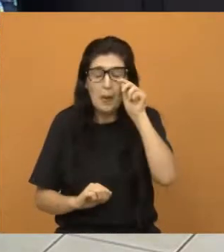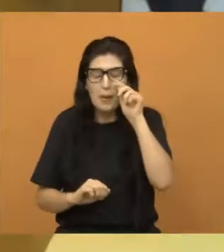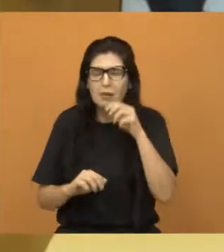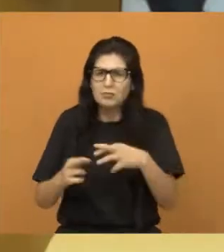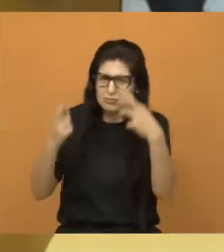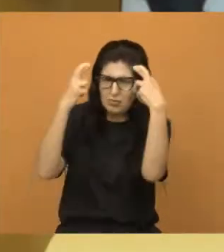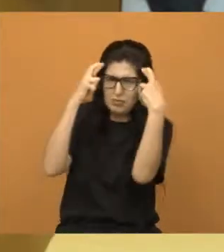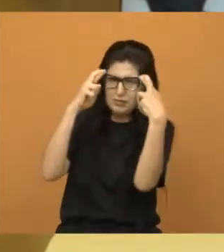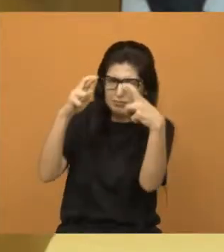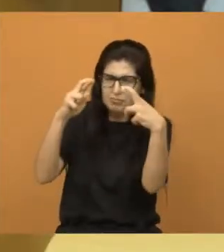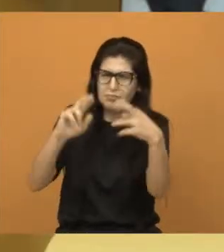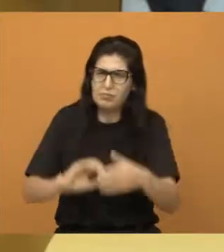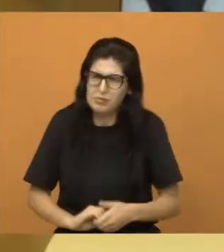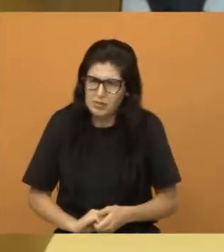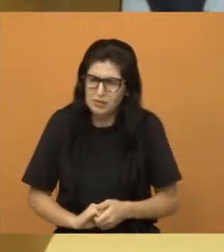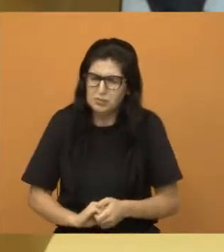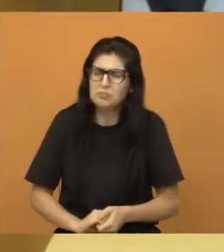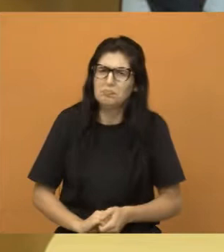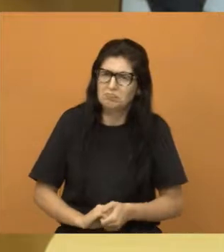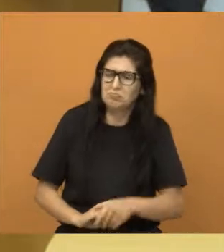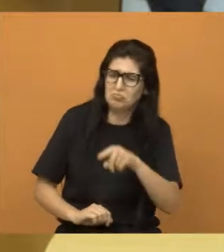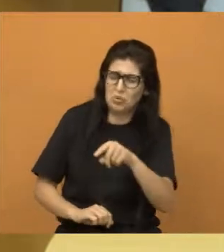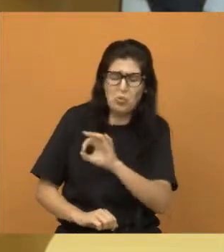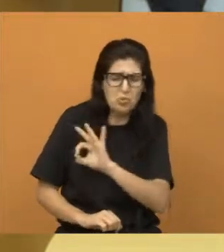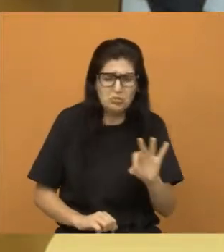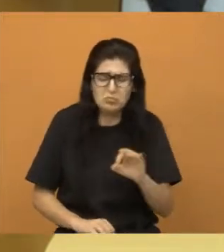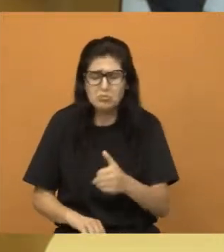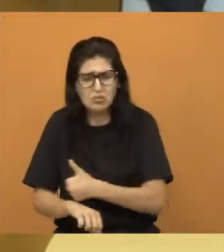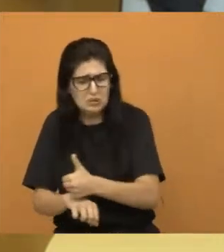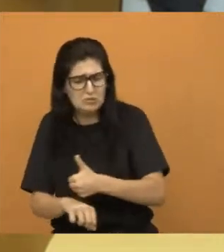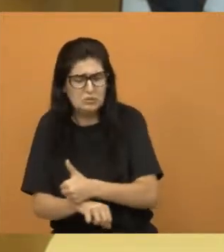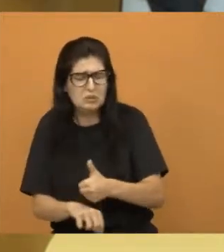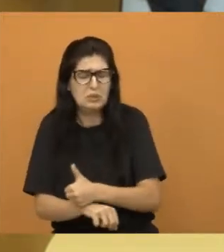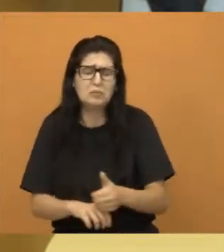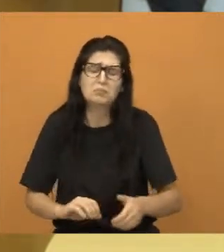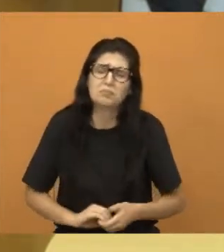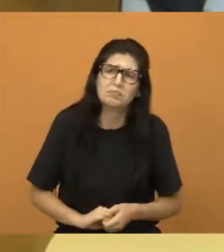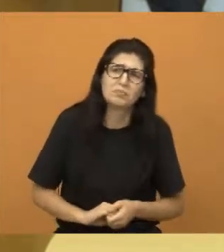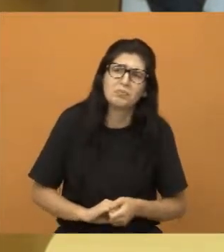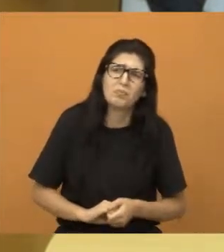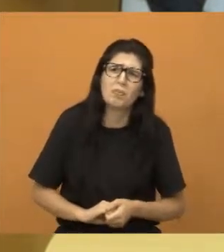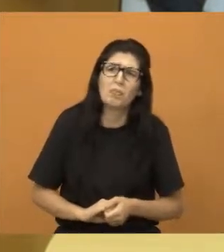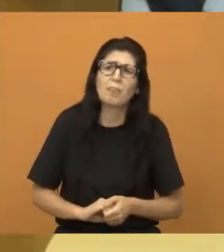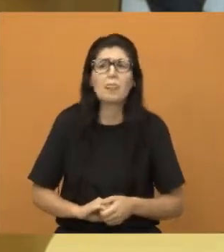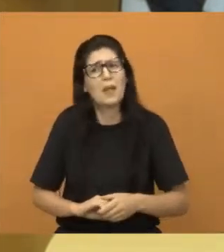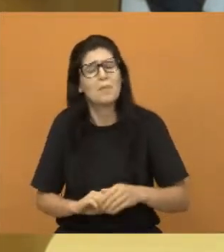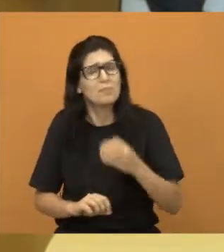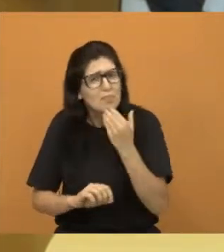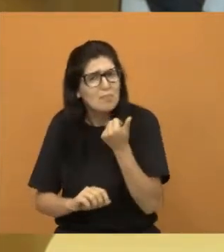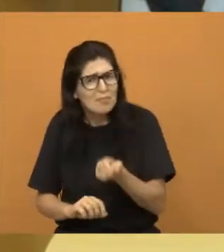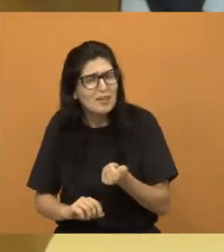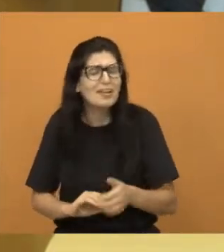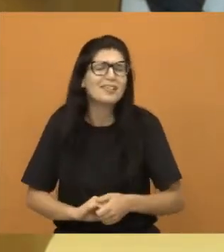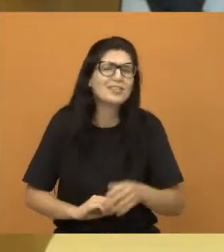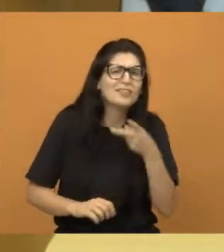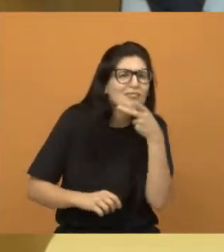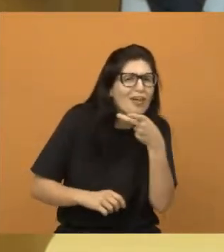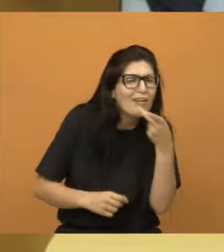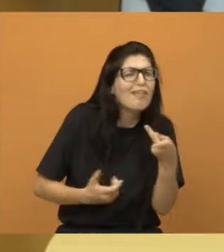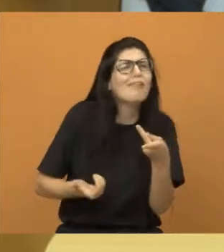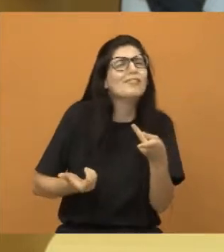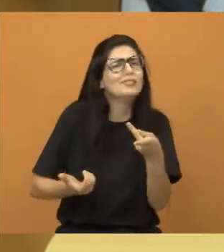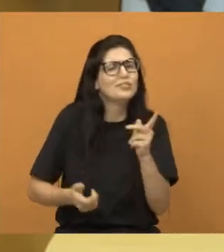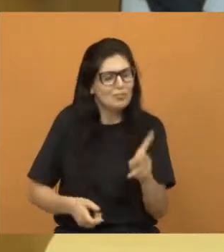eu tenho, né? E quero até fazer coro com você em alguns aspectos. Você começou bem falando de